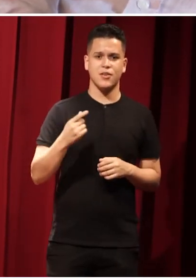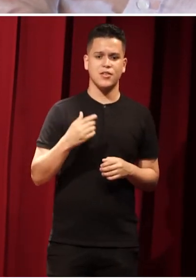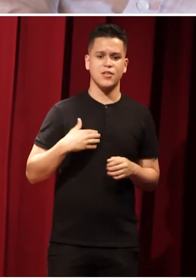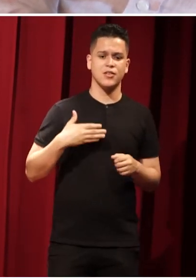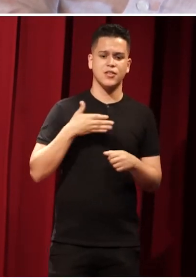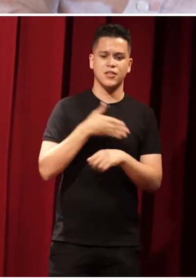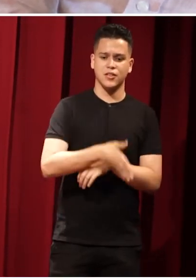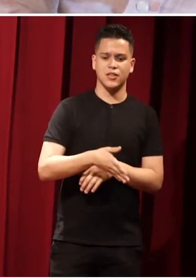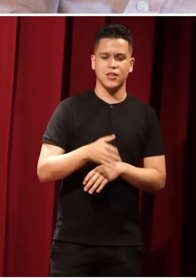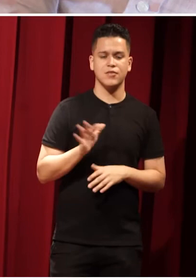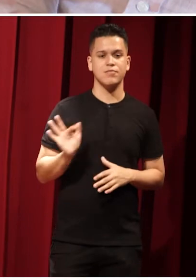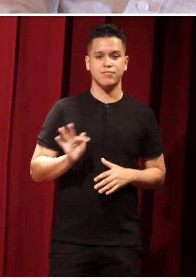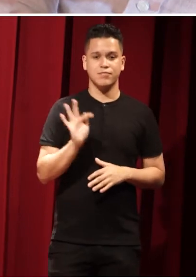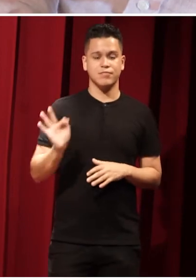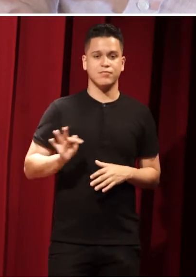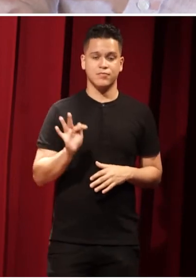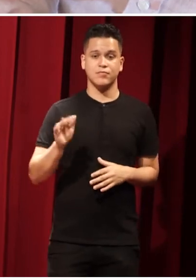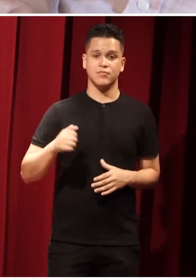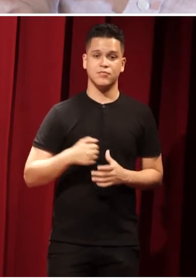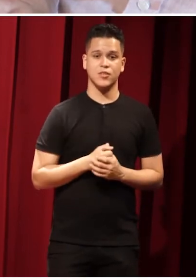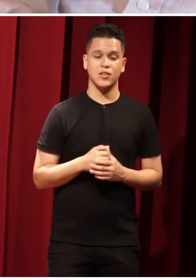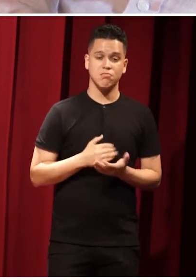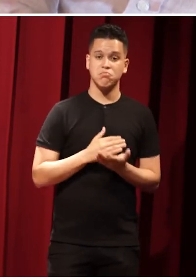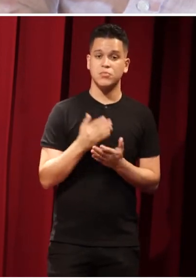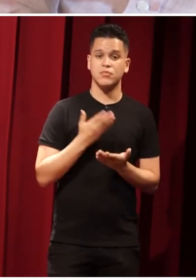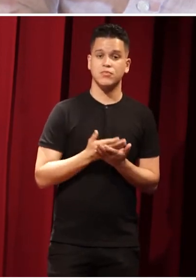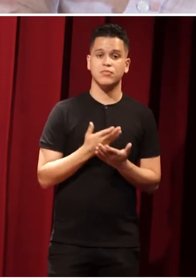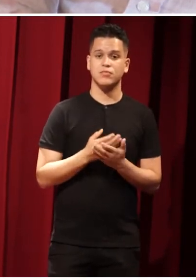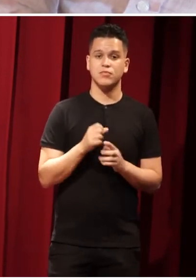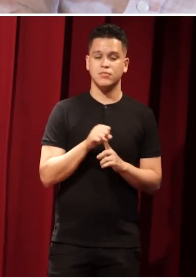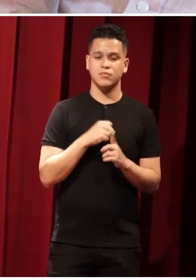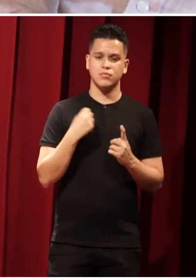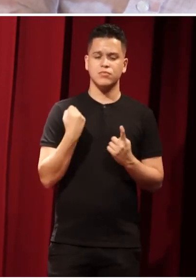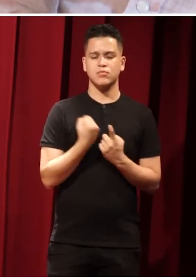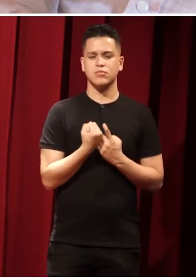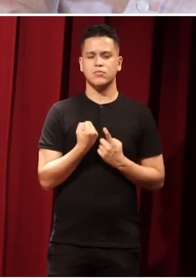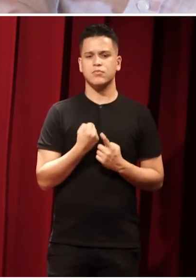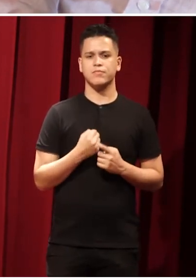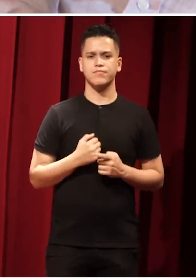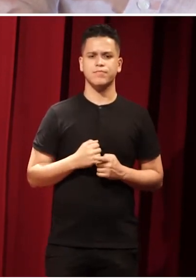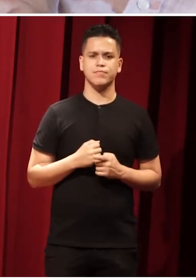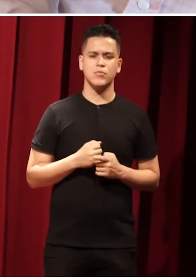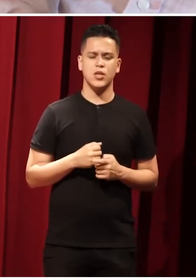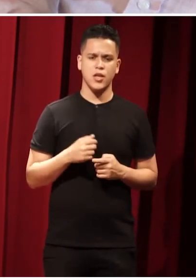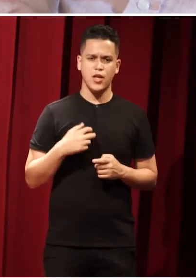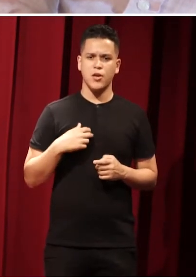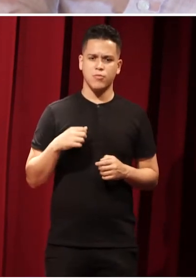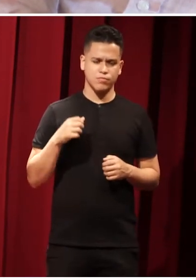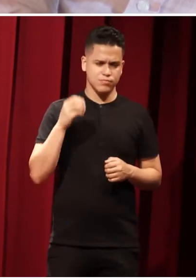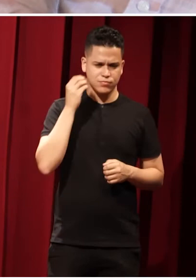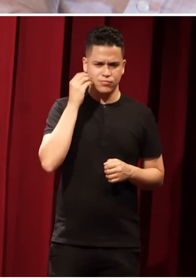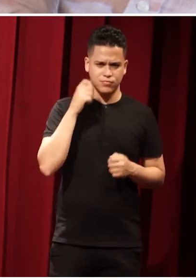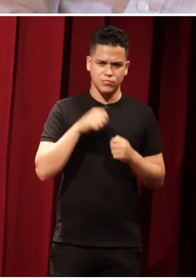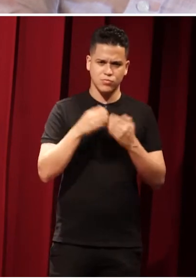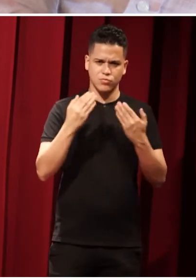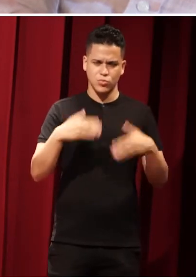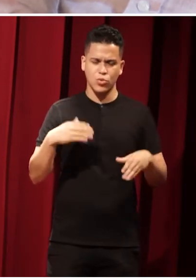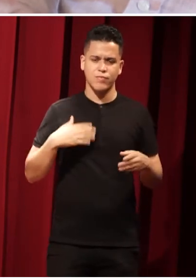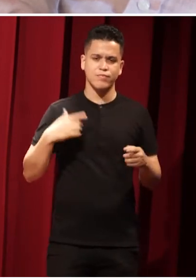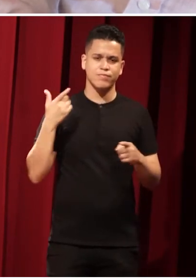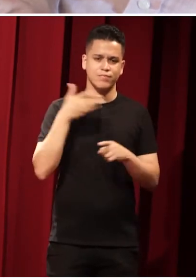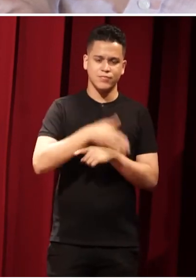universidade pela primeira vez e fazer sociologia. E fiz o vestibular, passei e entrei na Fafiche